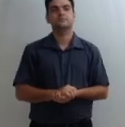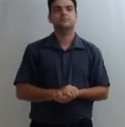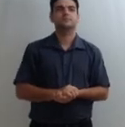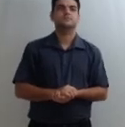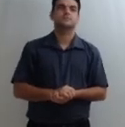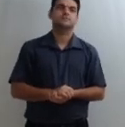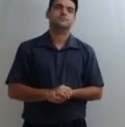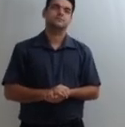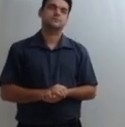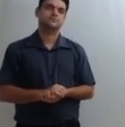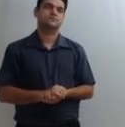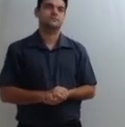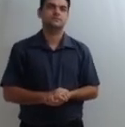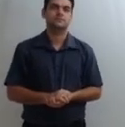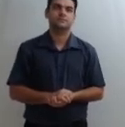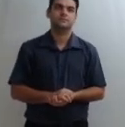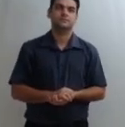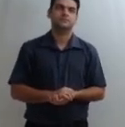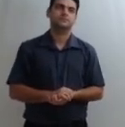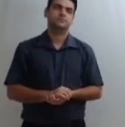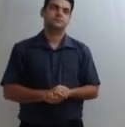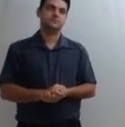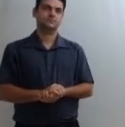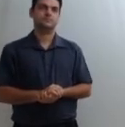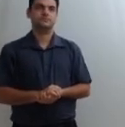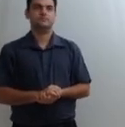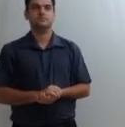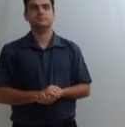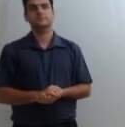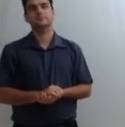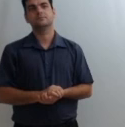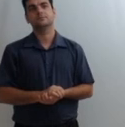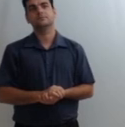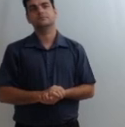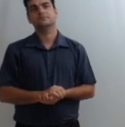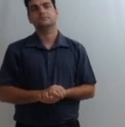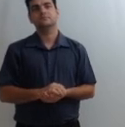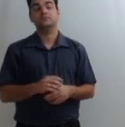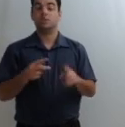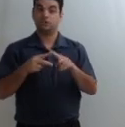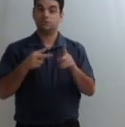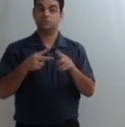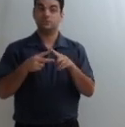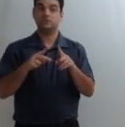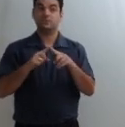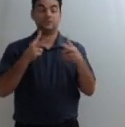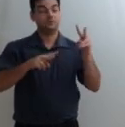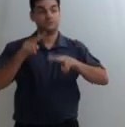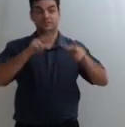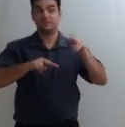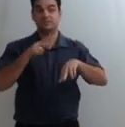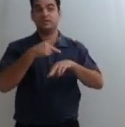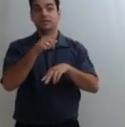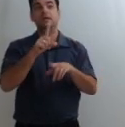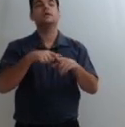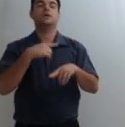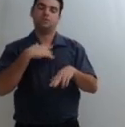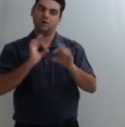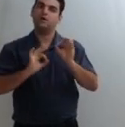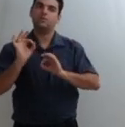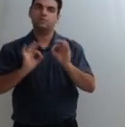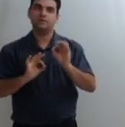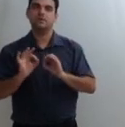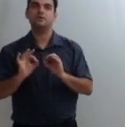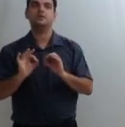Presidente, os dois primeiros processos foram observações da ministra Laurita, a quem agradeço, eu fiz a correção, estava incompleta. Nossa,